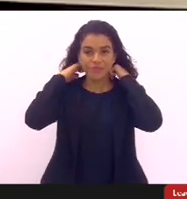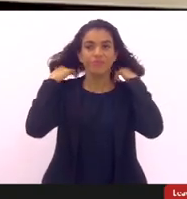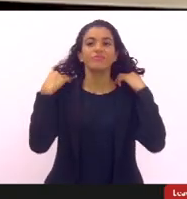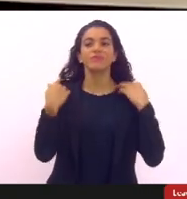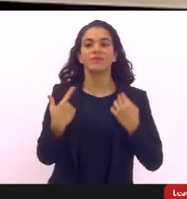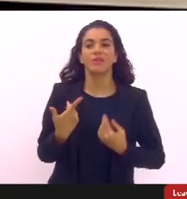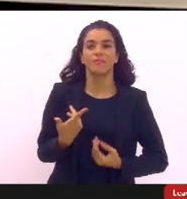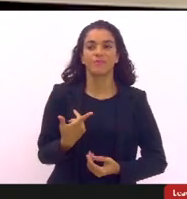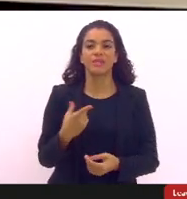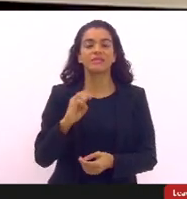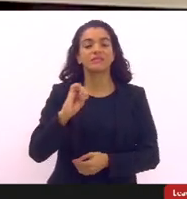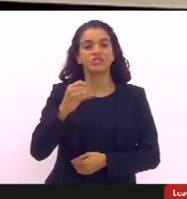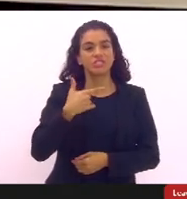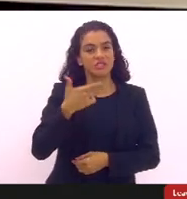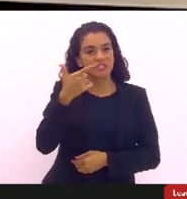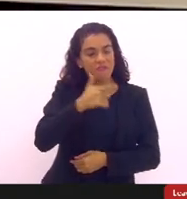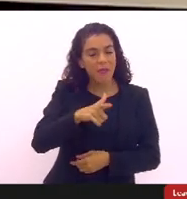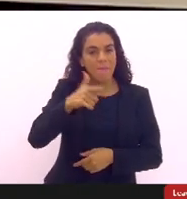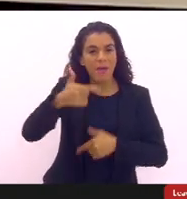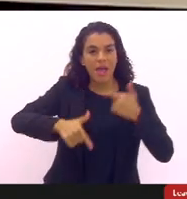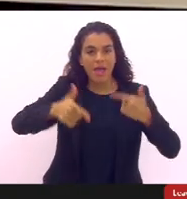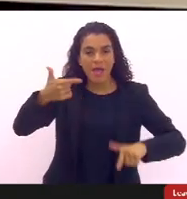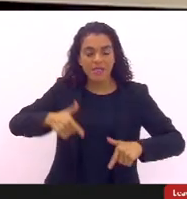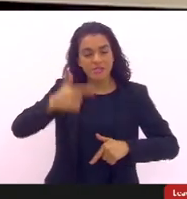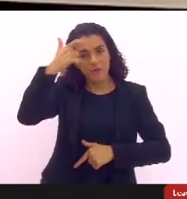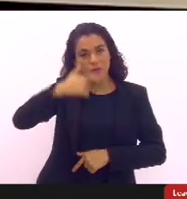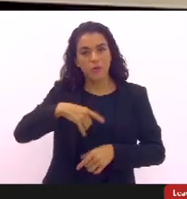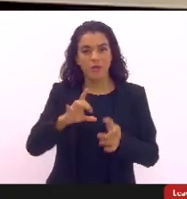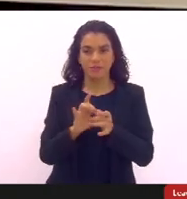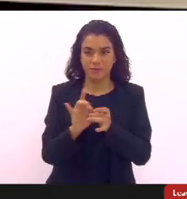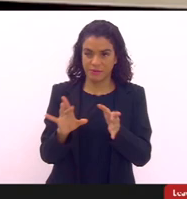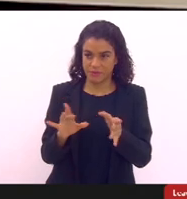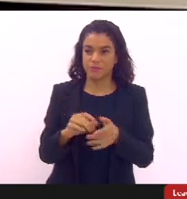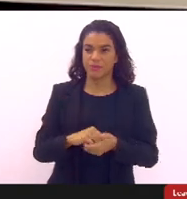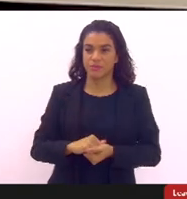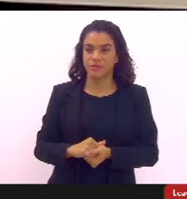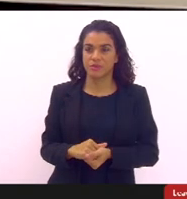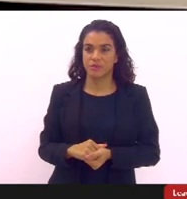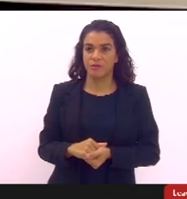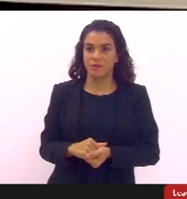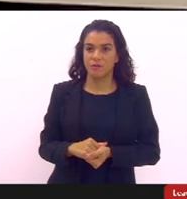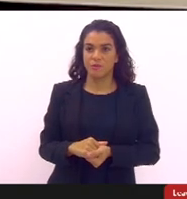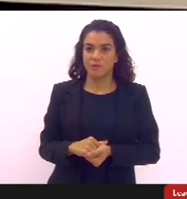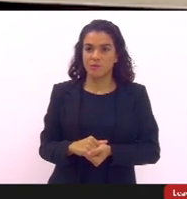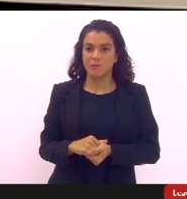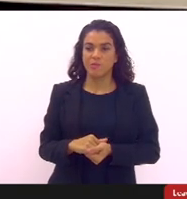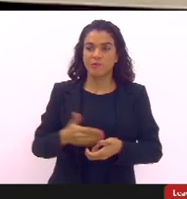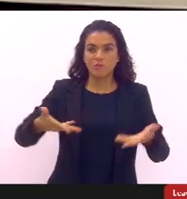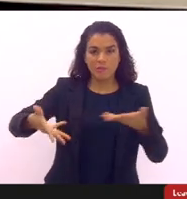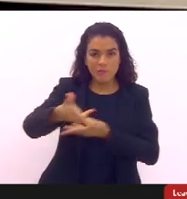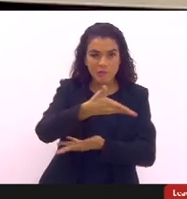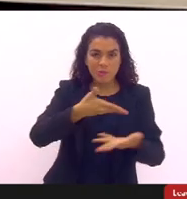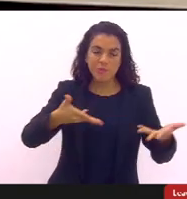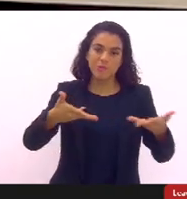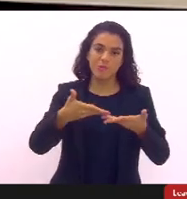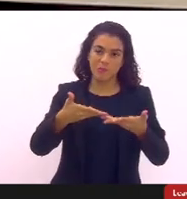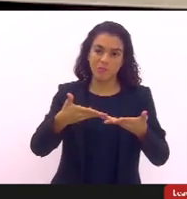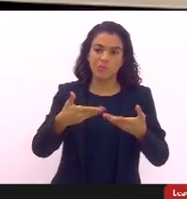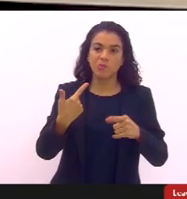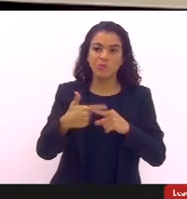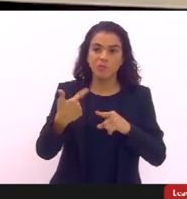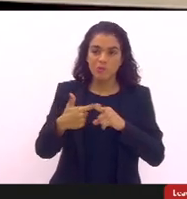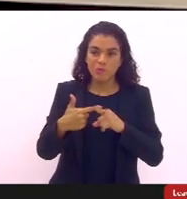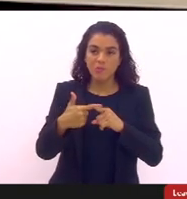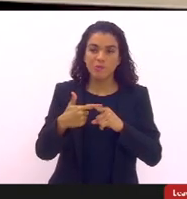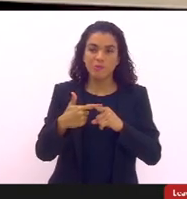exaurir. Se a gente tiver desdobramentos, eu fico sempre à disposição. Isso me envolve bastante pessoalmente, porque até eu